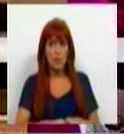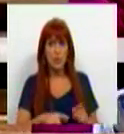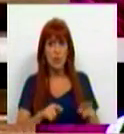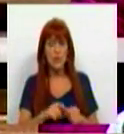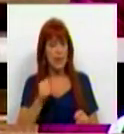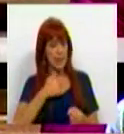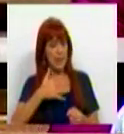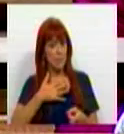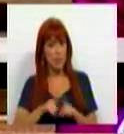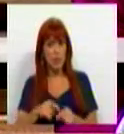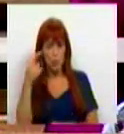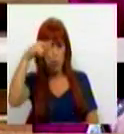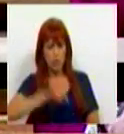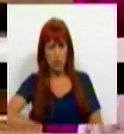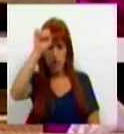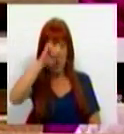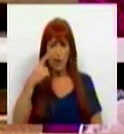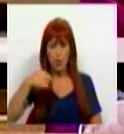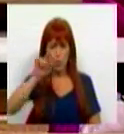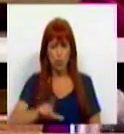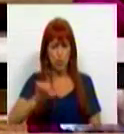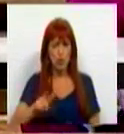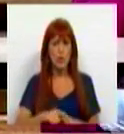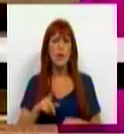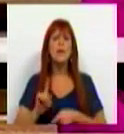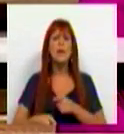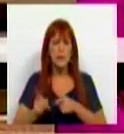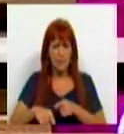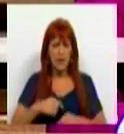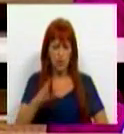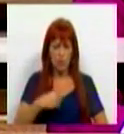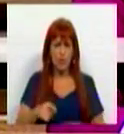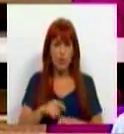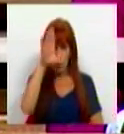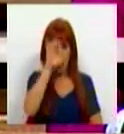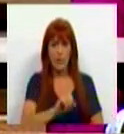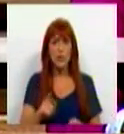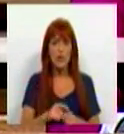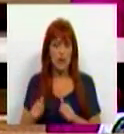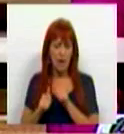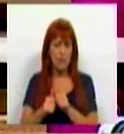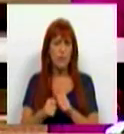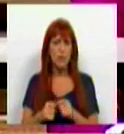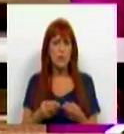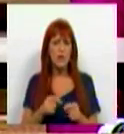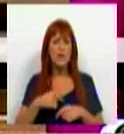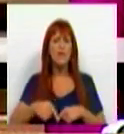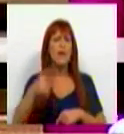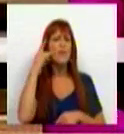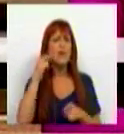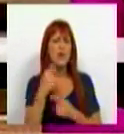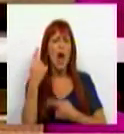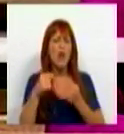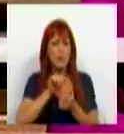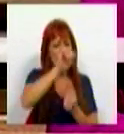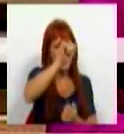das empresas, 1 de janeiro e 1 de julho. Constitui ainda uma preocupação do Governo acompanhar o ciclo de vida de